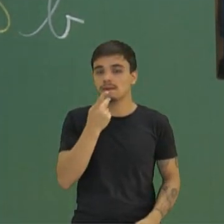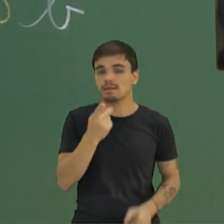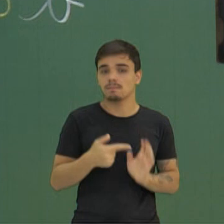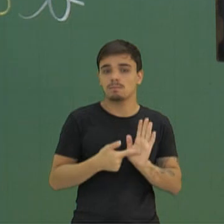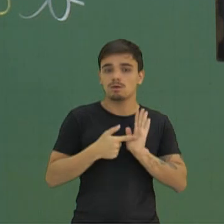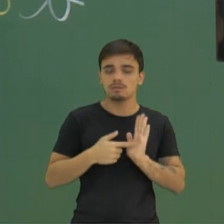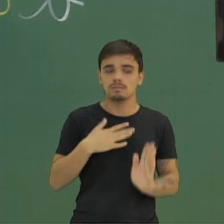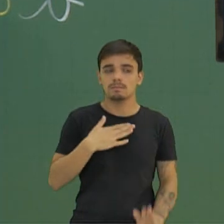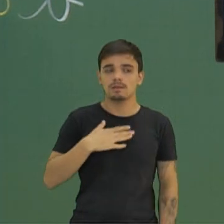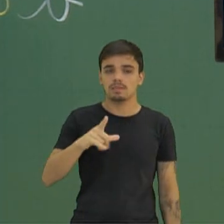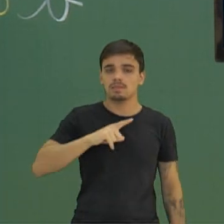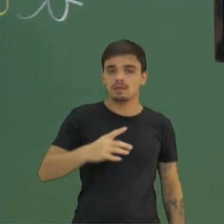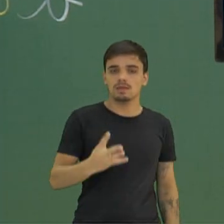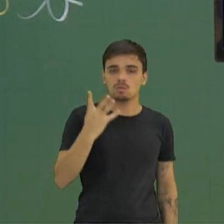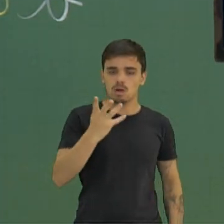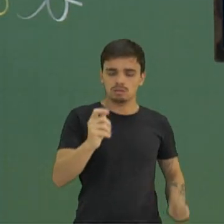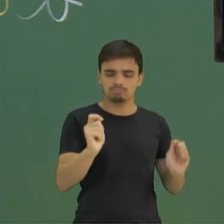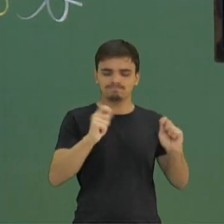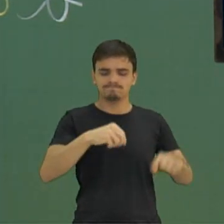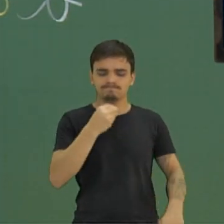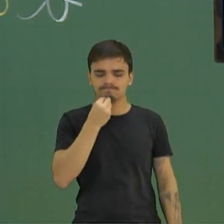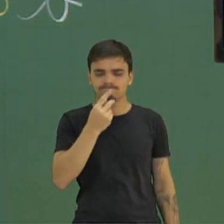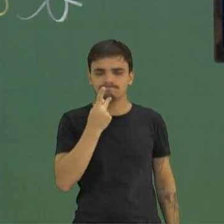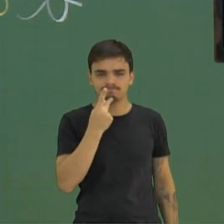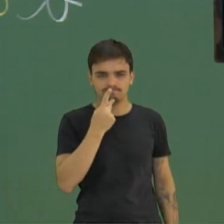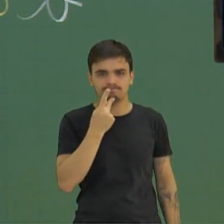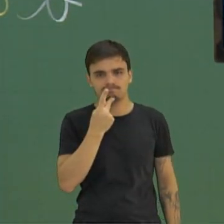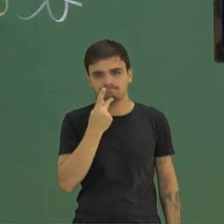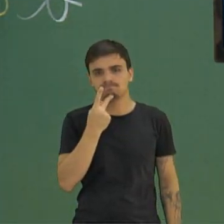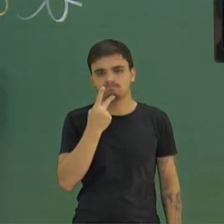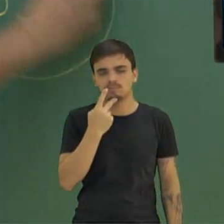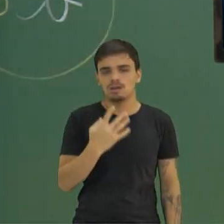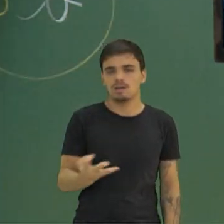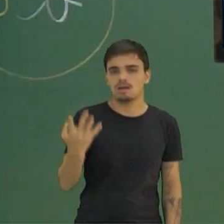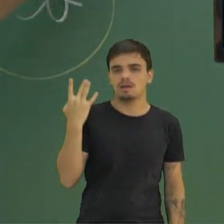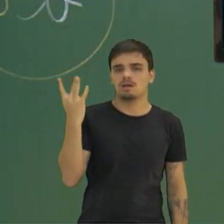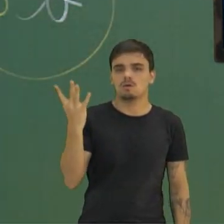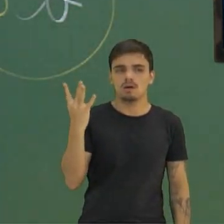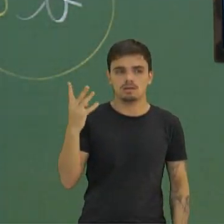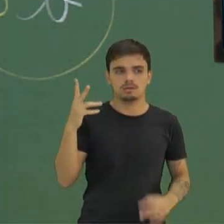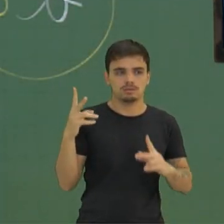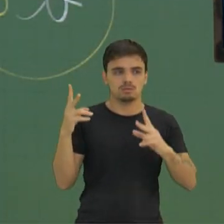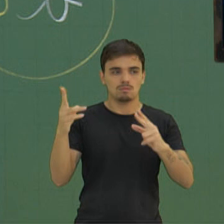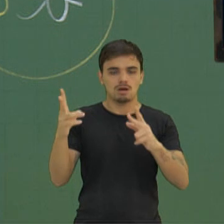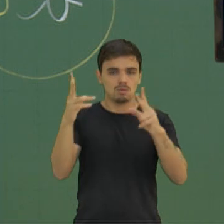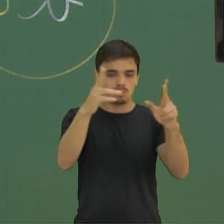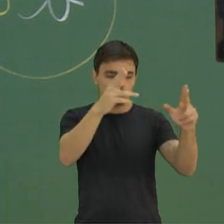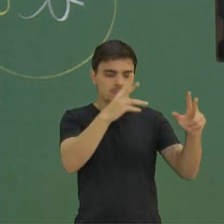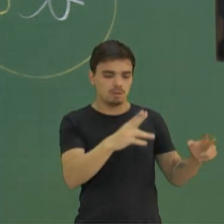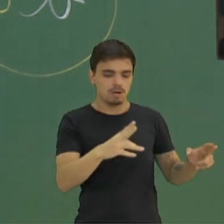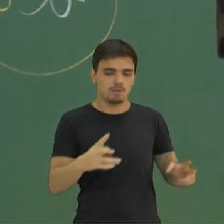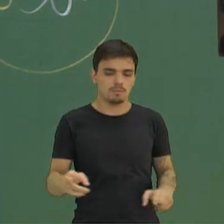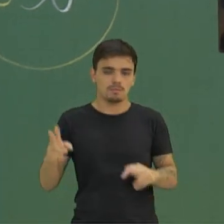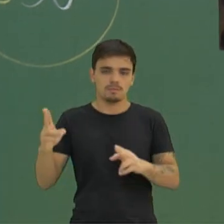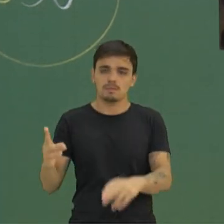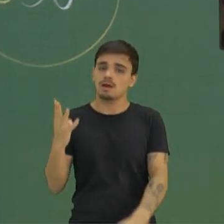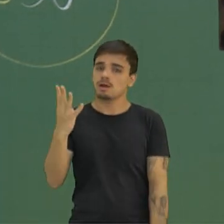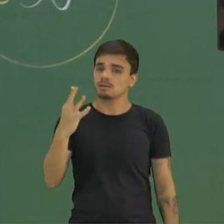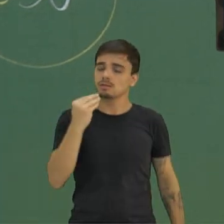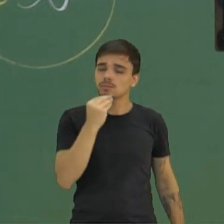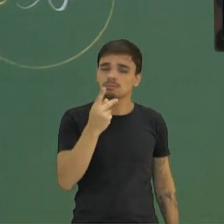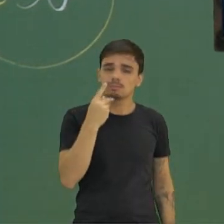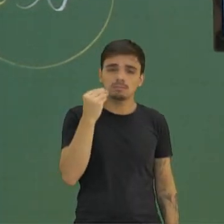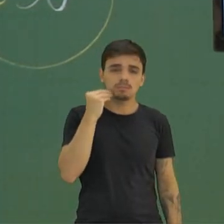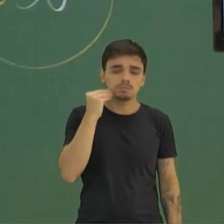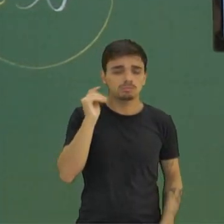Eu tenho quatro possibilidades e todas elas são iguais e nessa